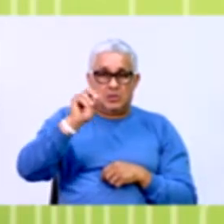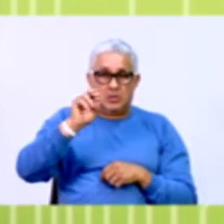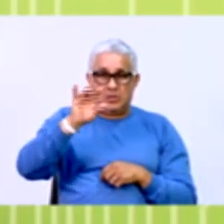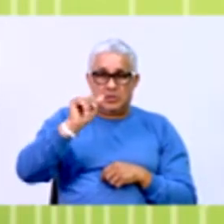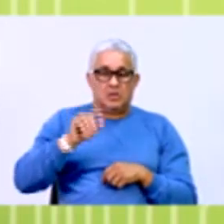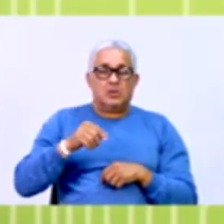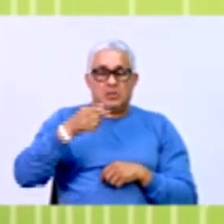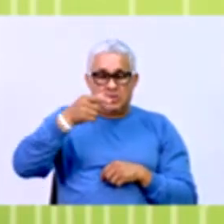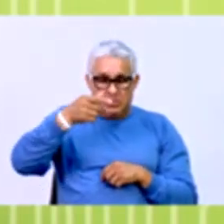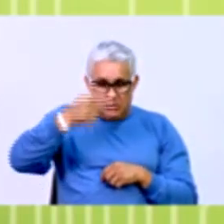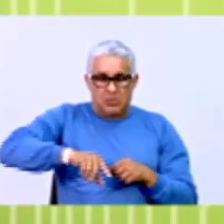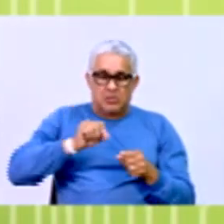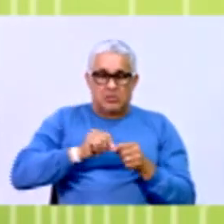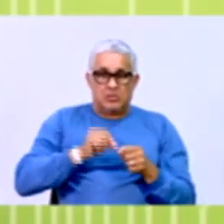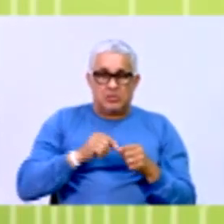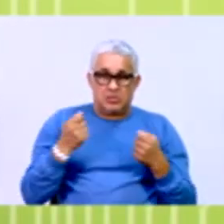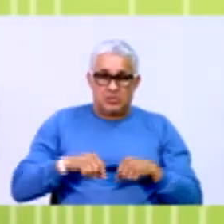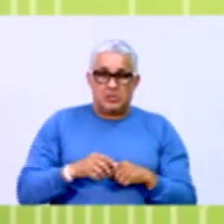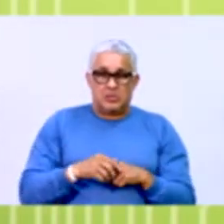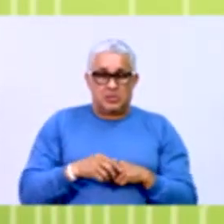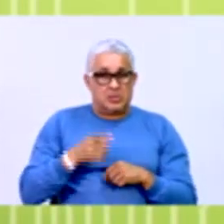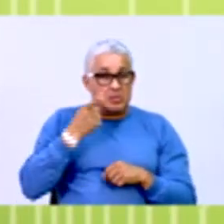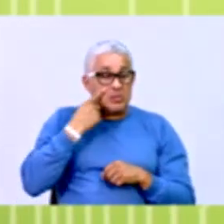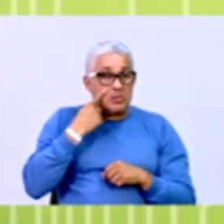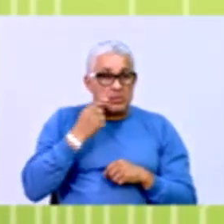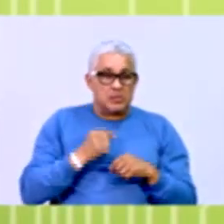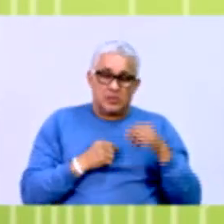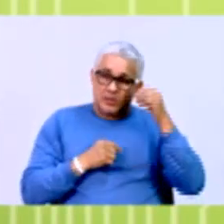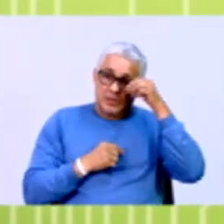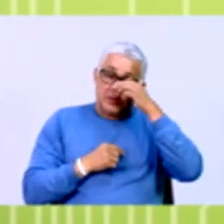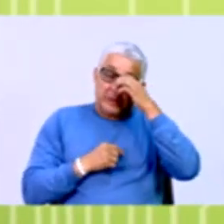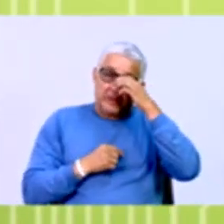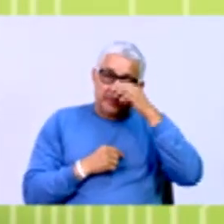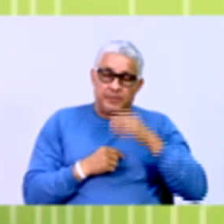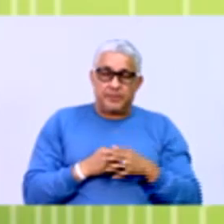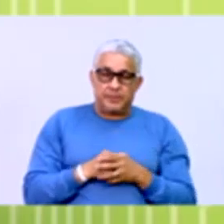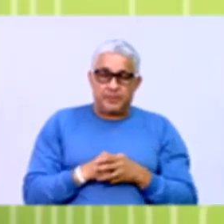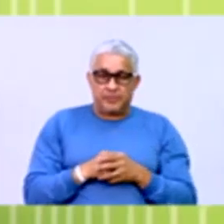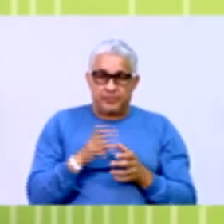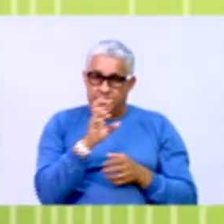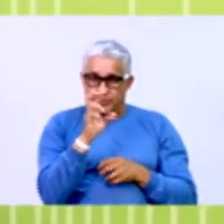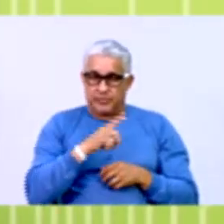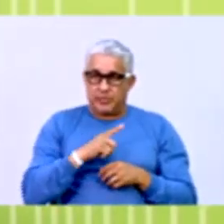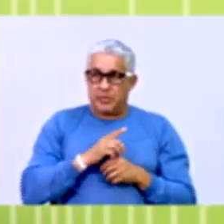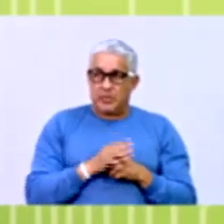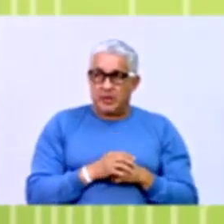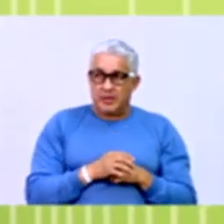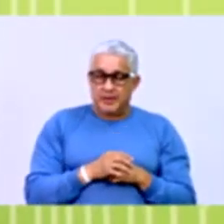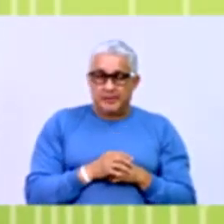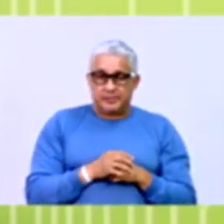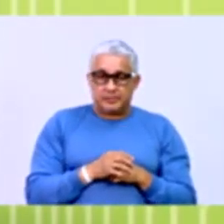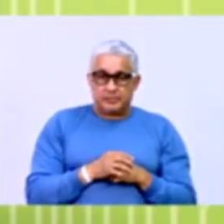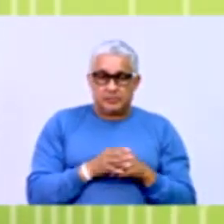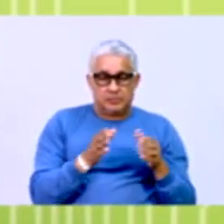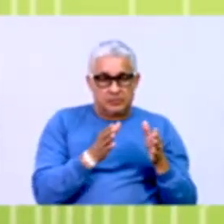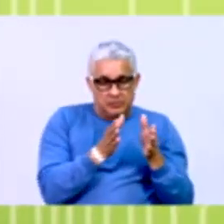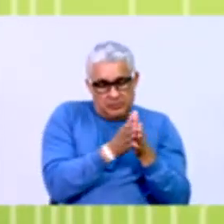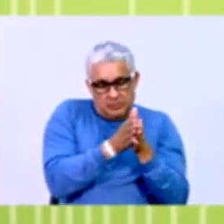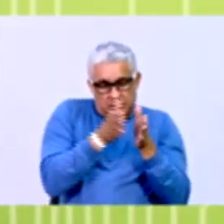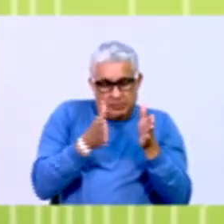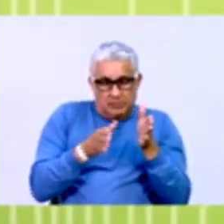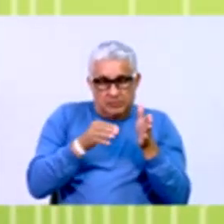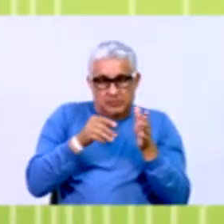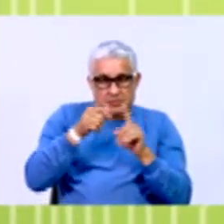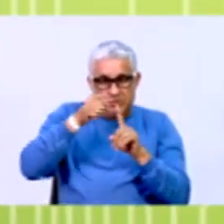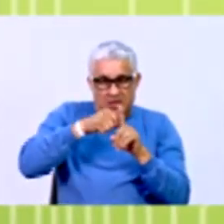vai, então, estar prevista aqui esse período de fiscalização. Nós editamos de tanto a tanto, do mês